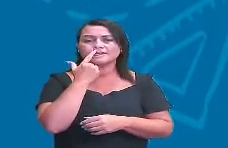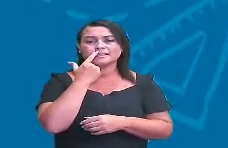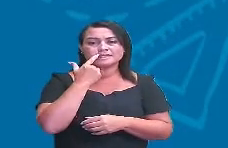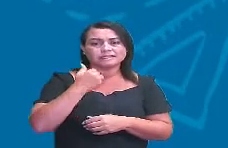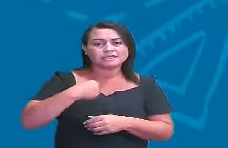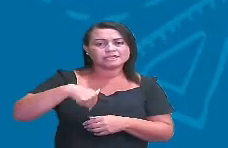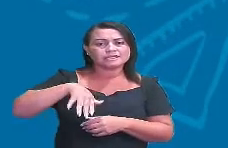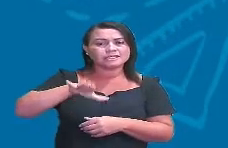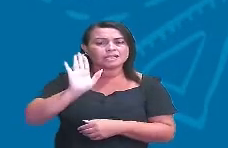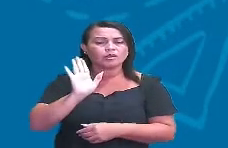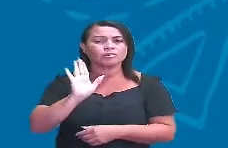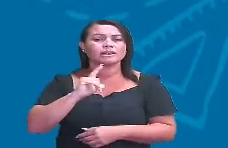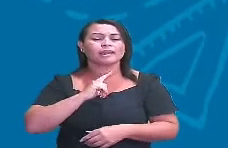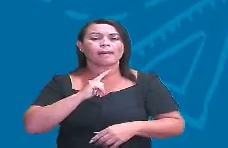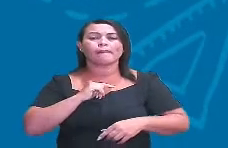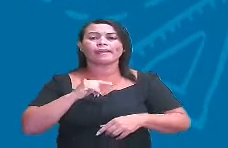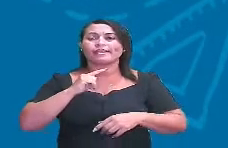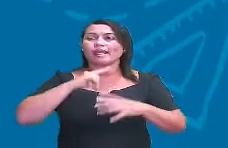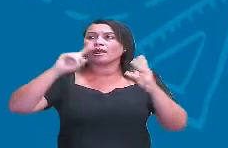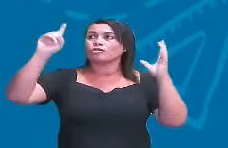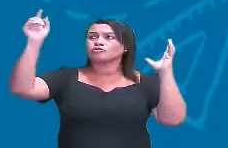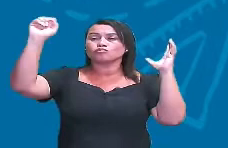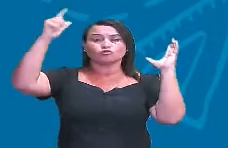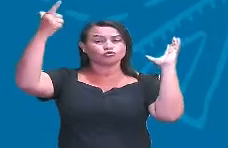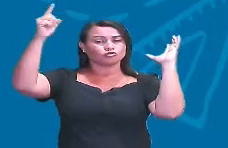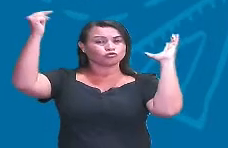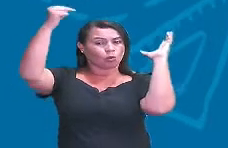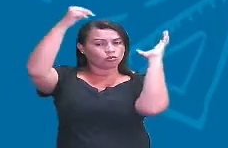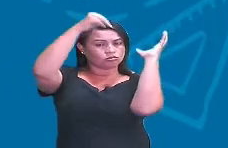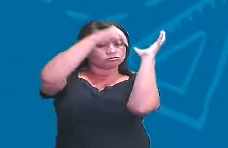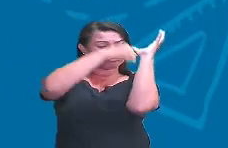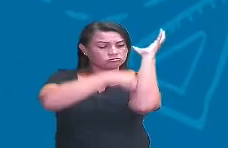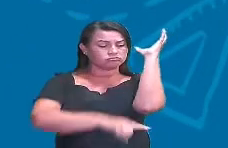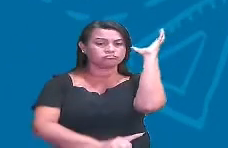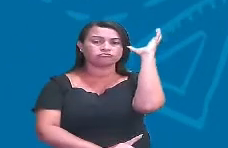sol vai ocorrer um processo chamado de